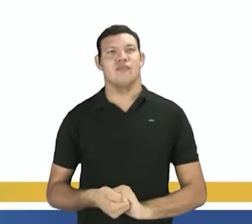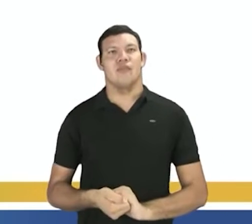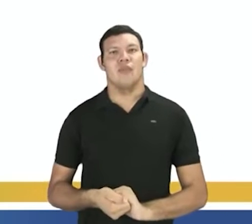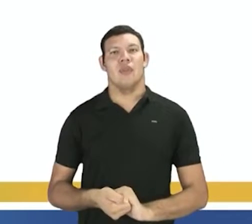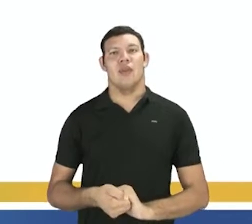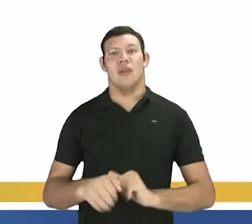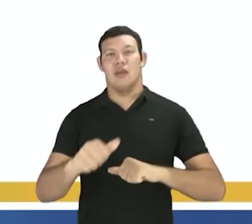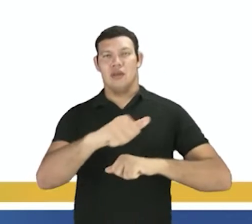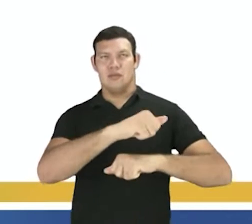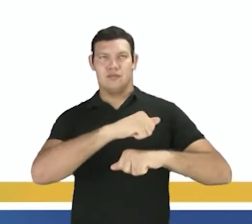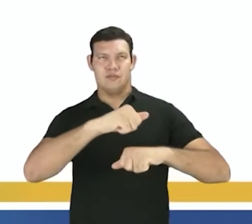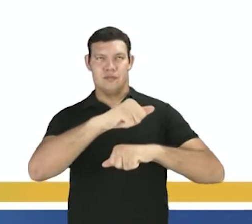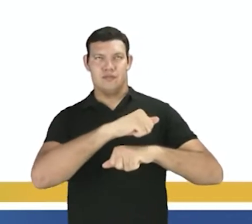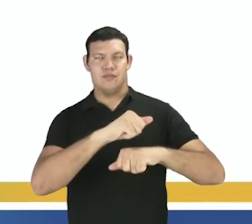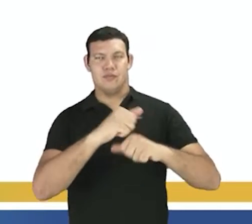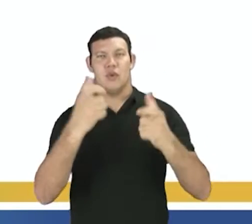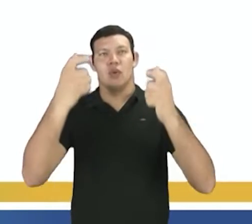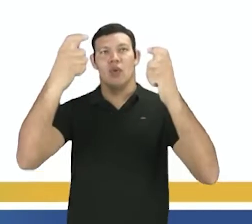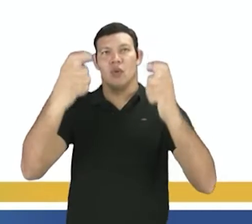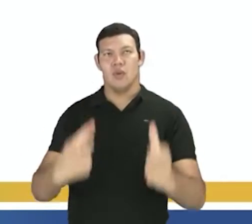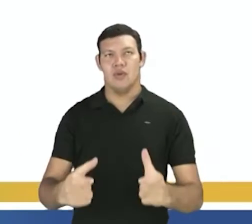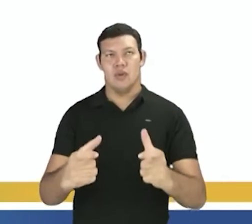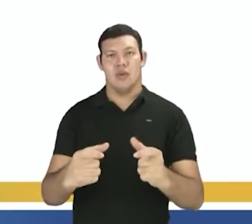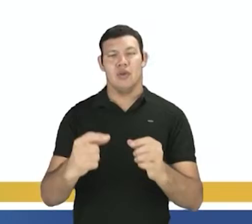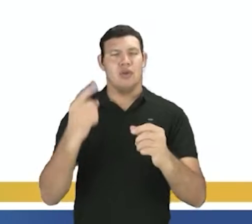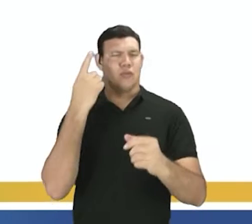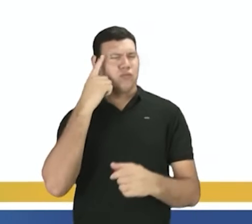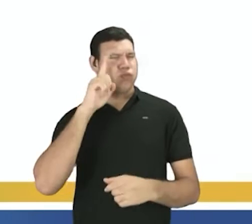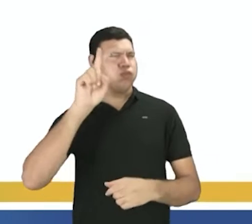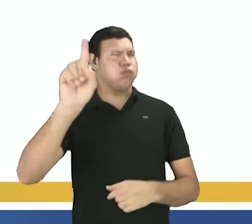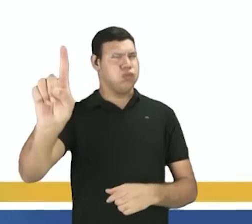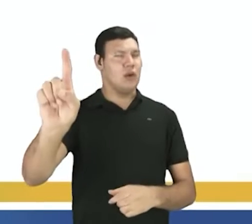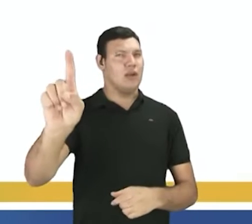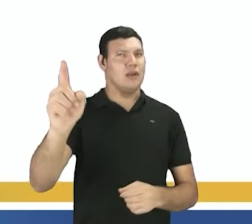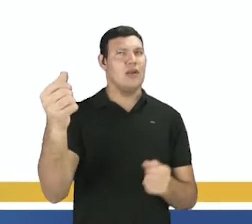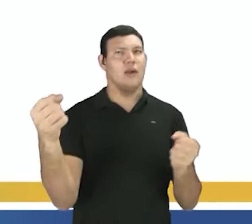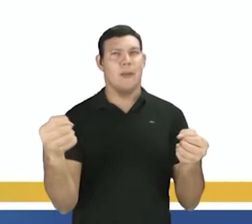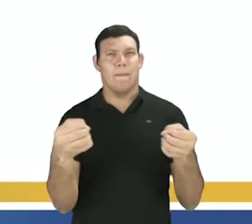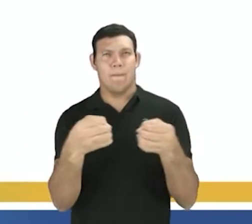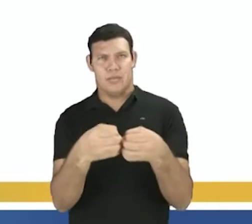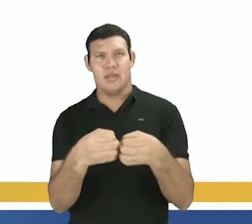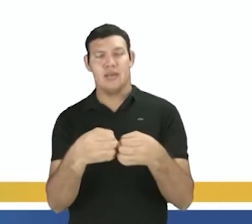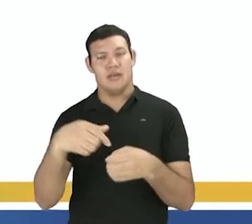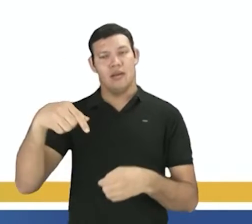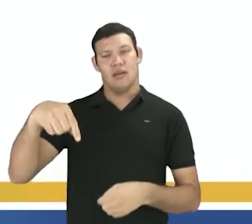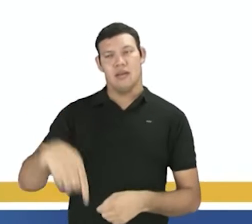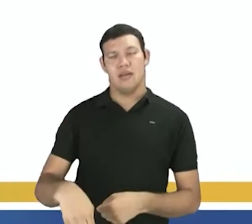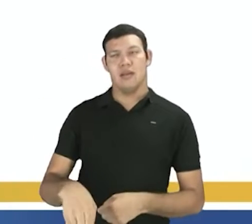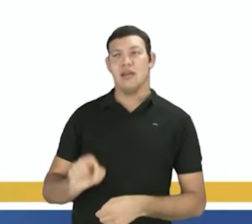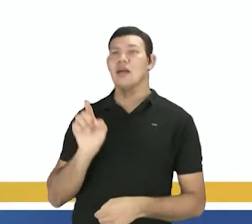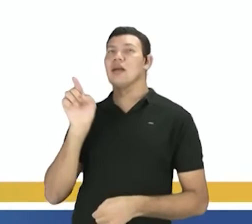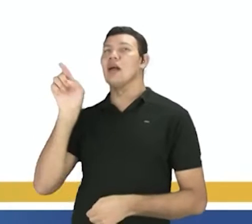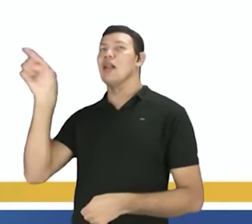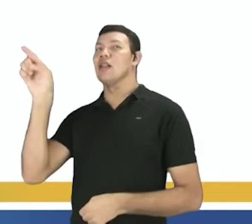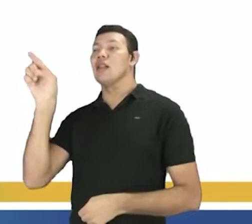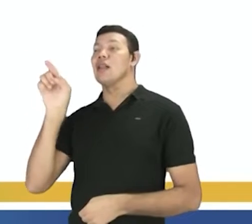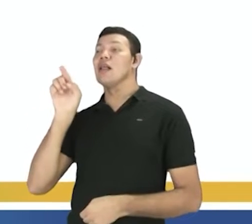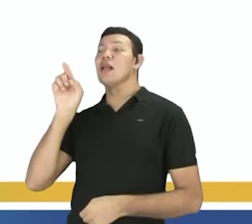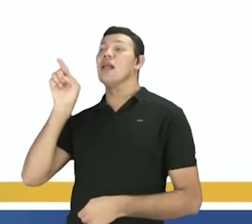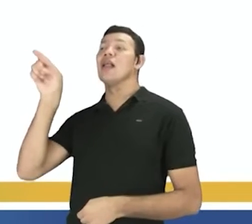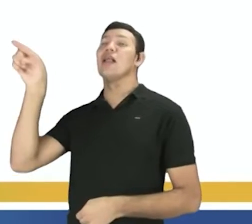Advérbios de lugar: longe, perto, aqui, ali,